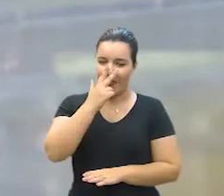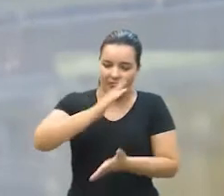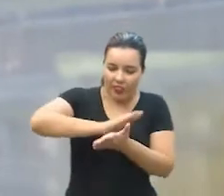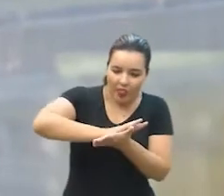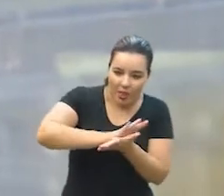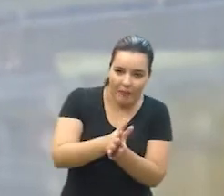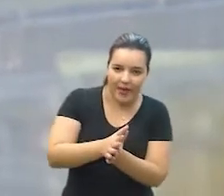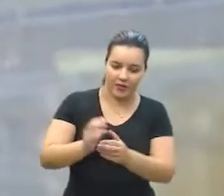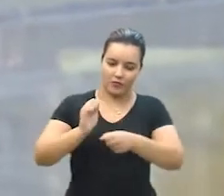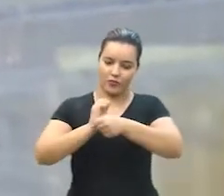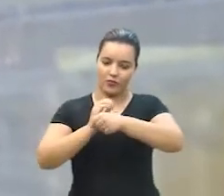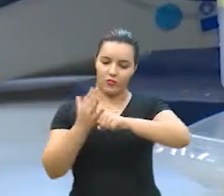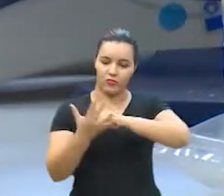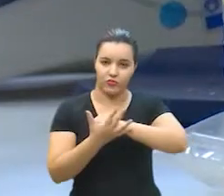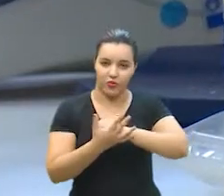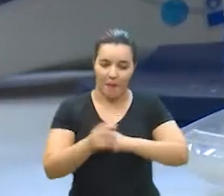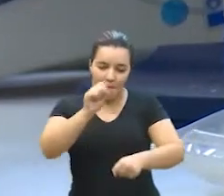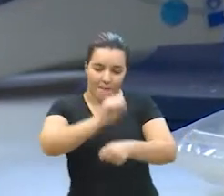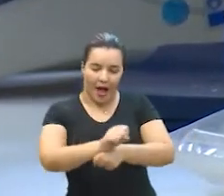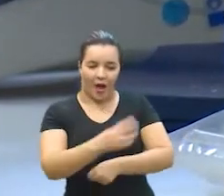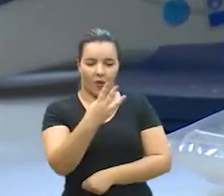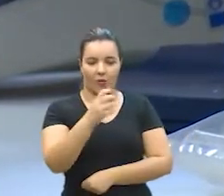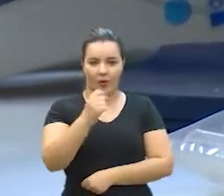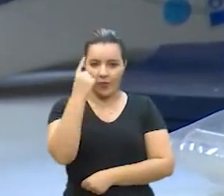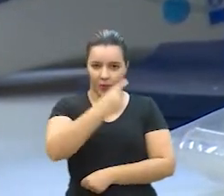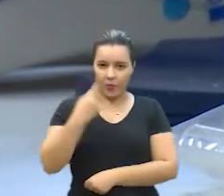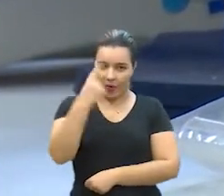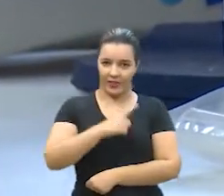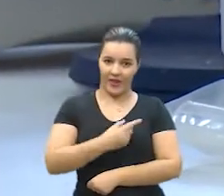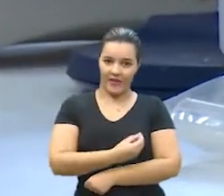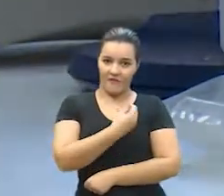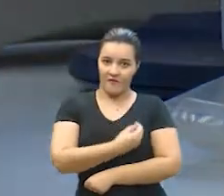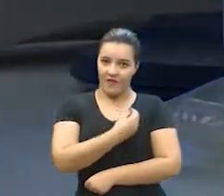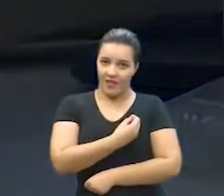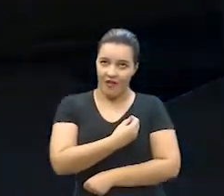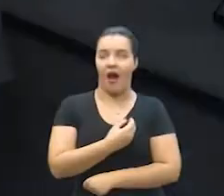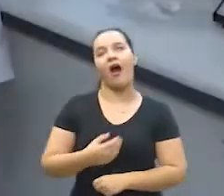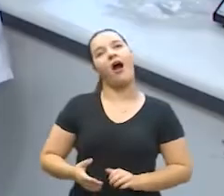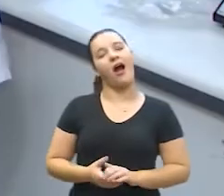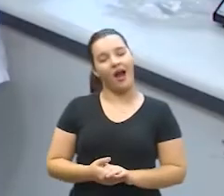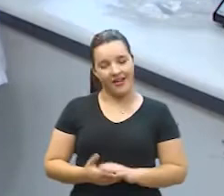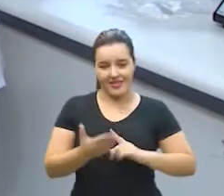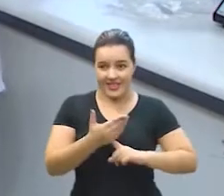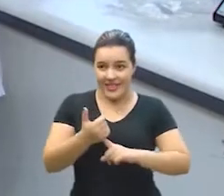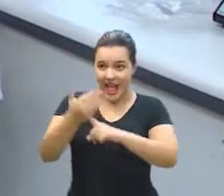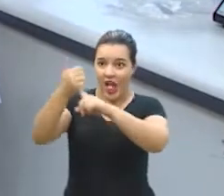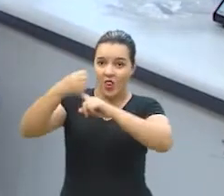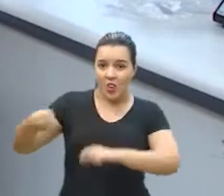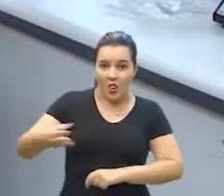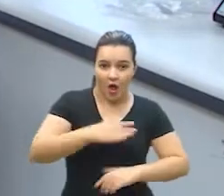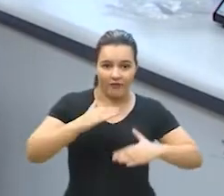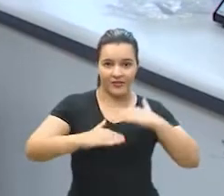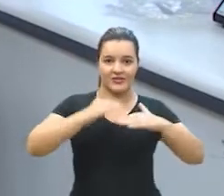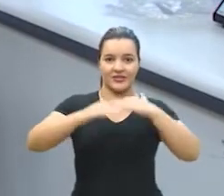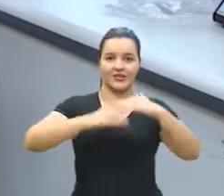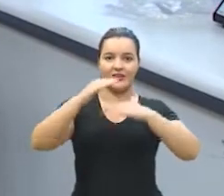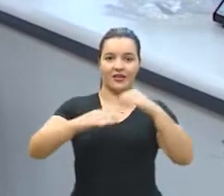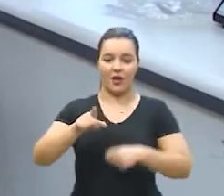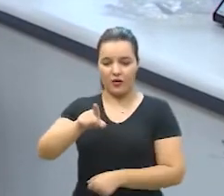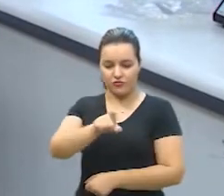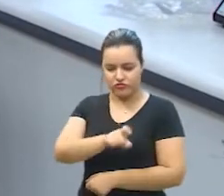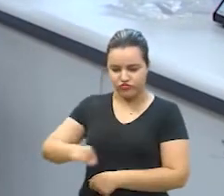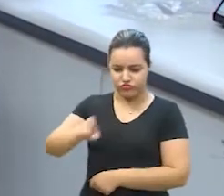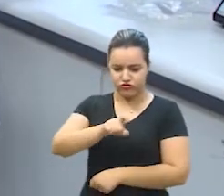Um spray que neutraliza o novo coronavírus por 48 horas. Existe? Sim, é uma tecnologia que nós acabamos